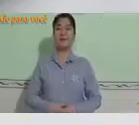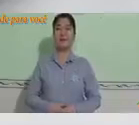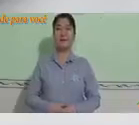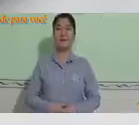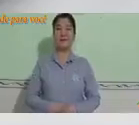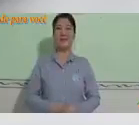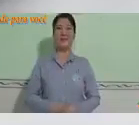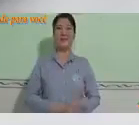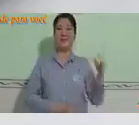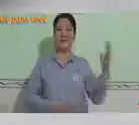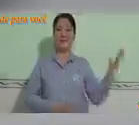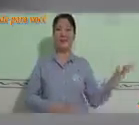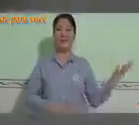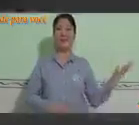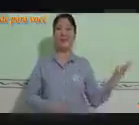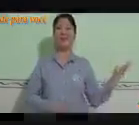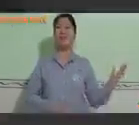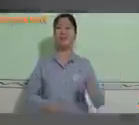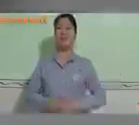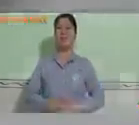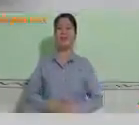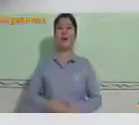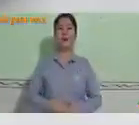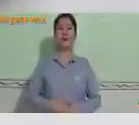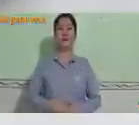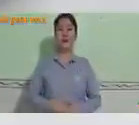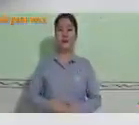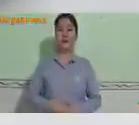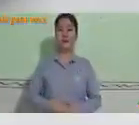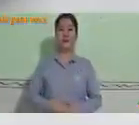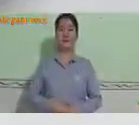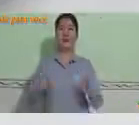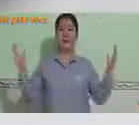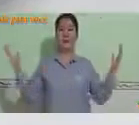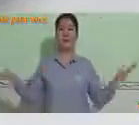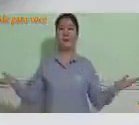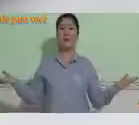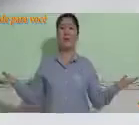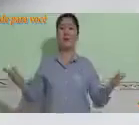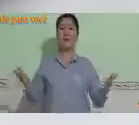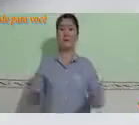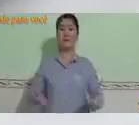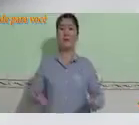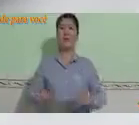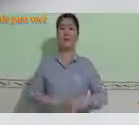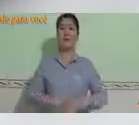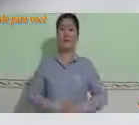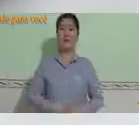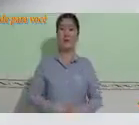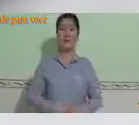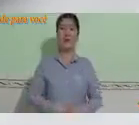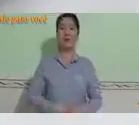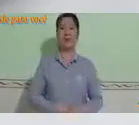USARRONPAS, leveza do tamanho correto, evitar aquelas que são muito apertadas, para que a pessoa consiga manter a boa